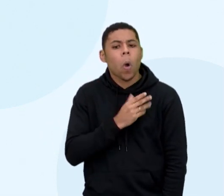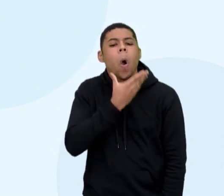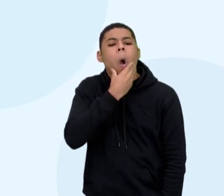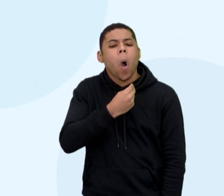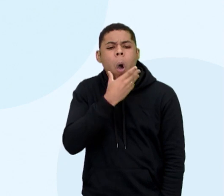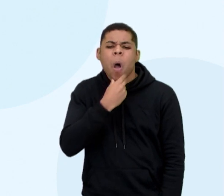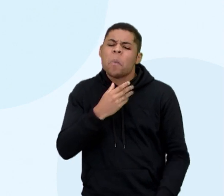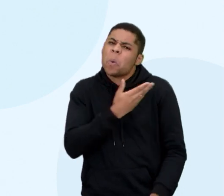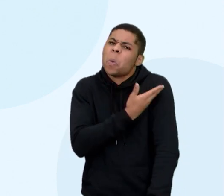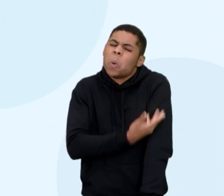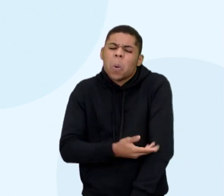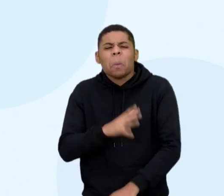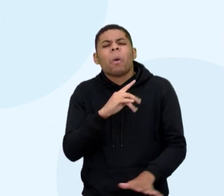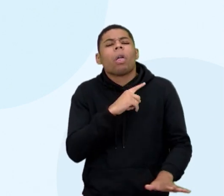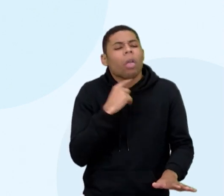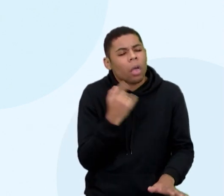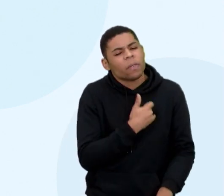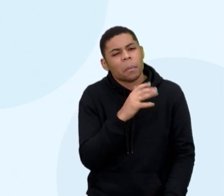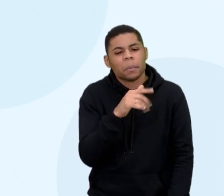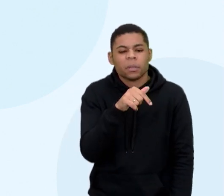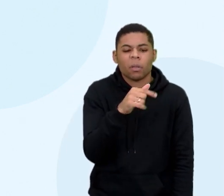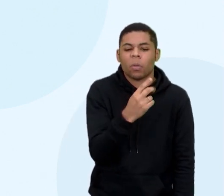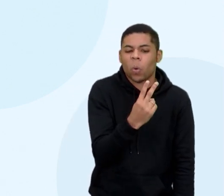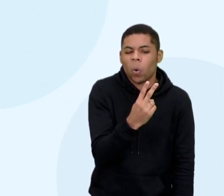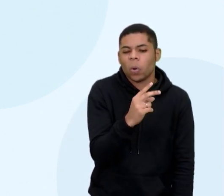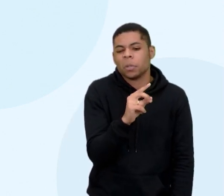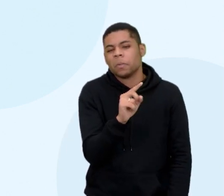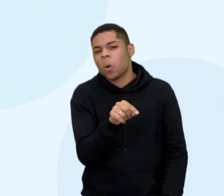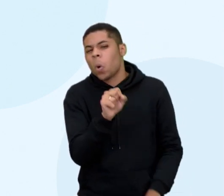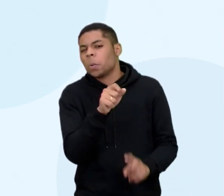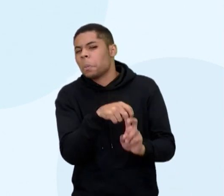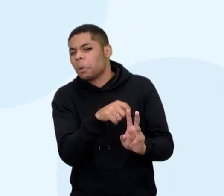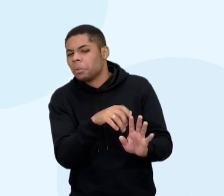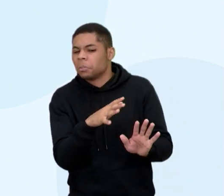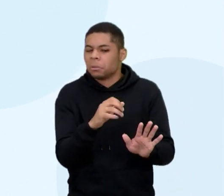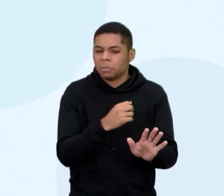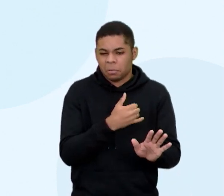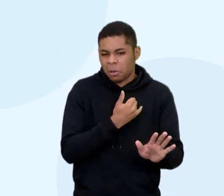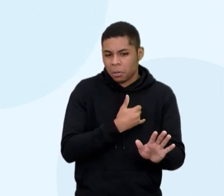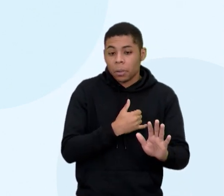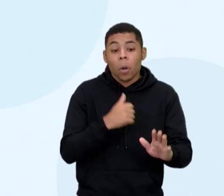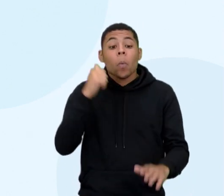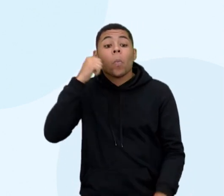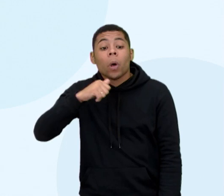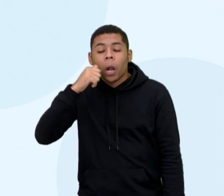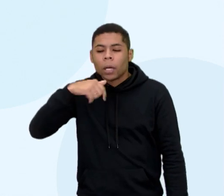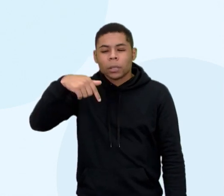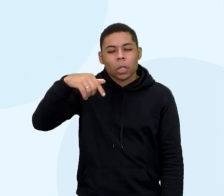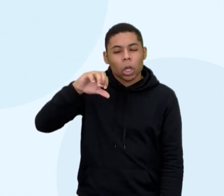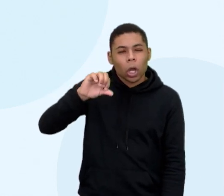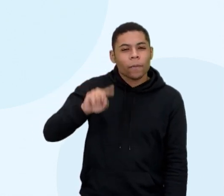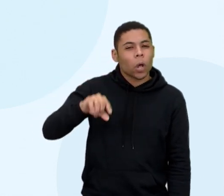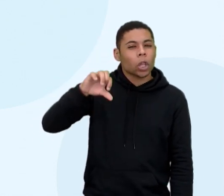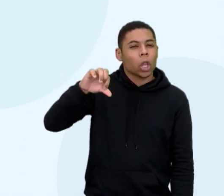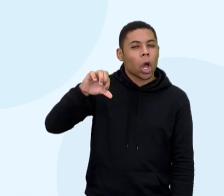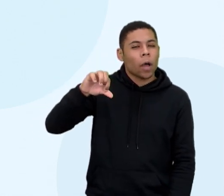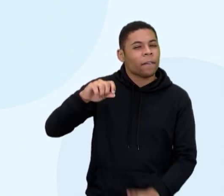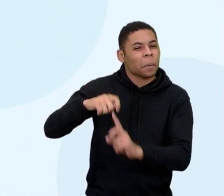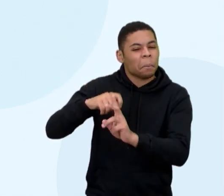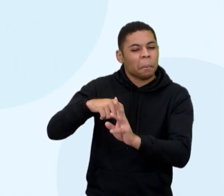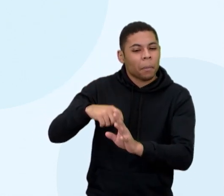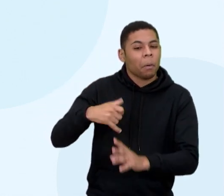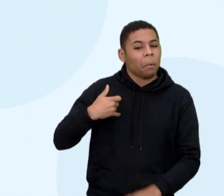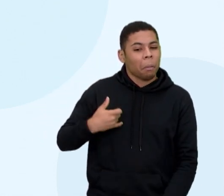de 72,8 anos, a das mulheres chega a 79,9 anos. Os dados são das